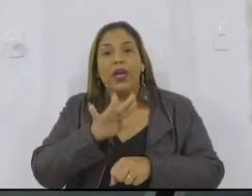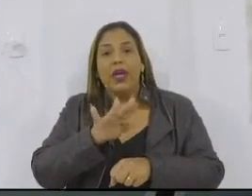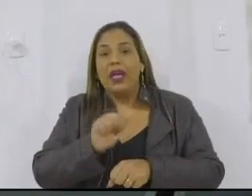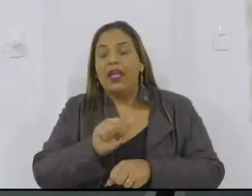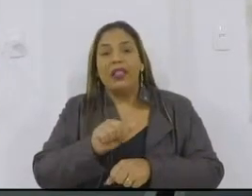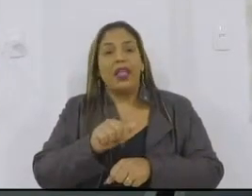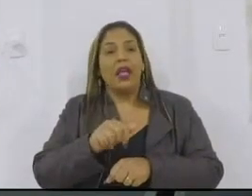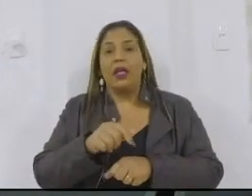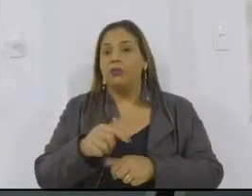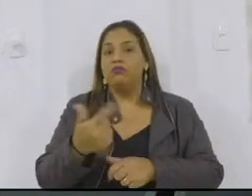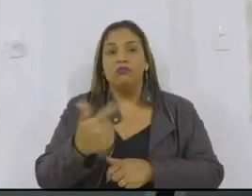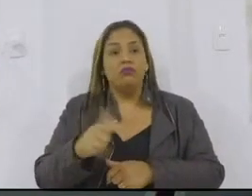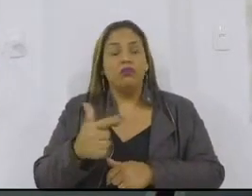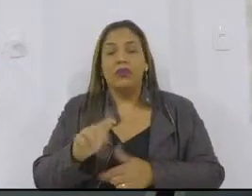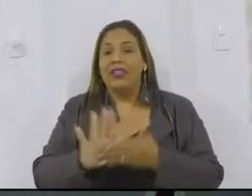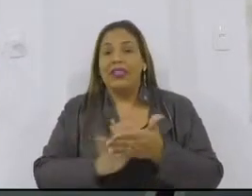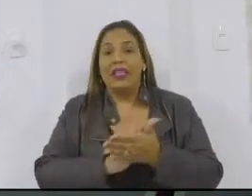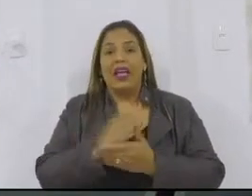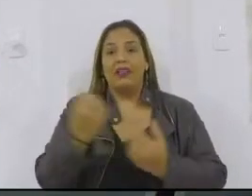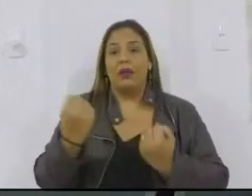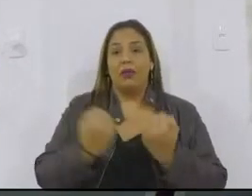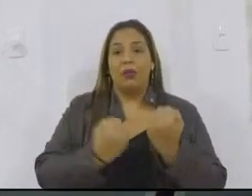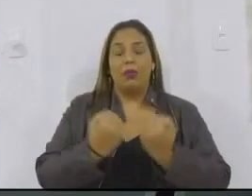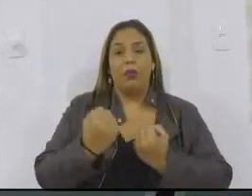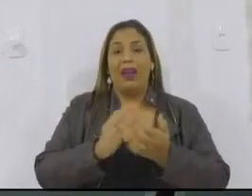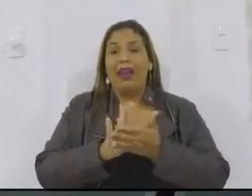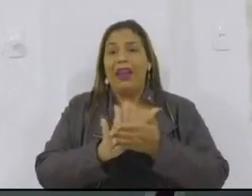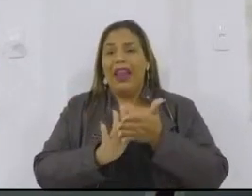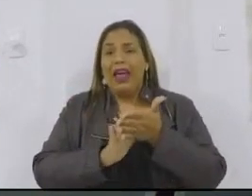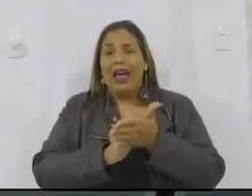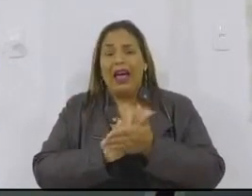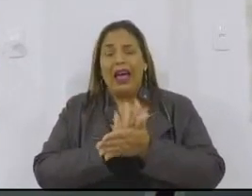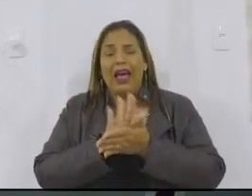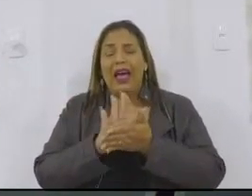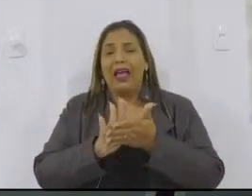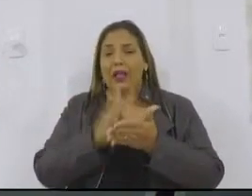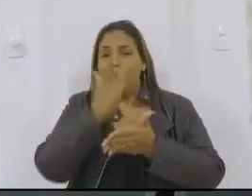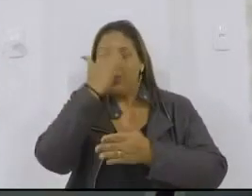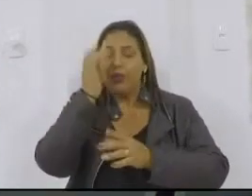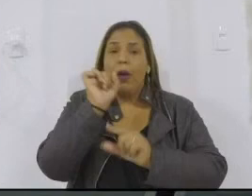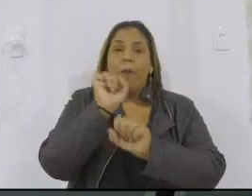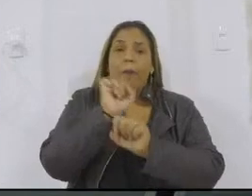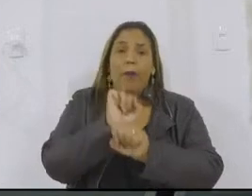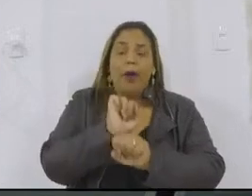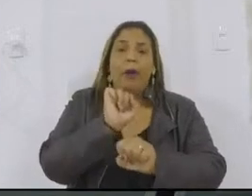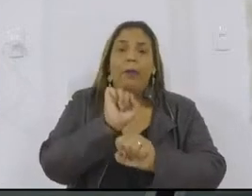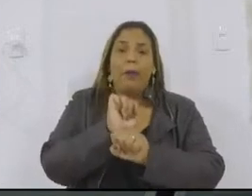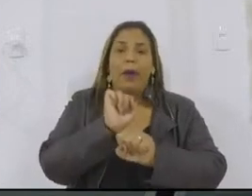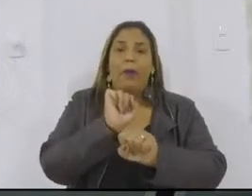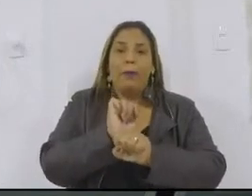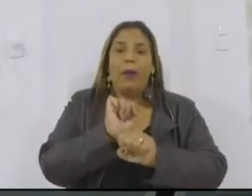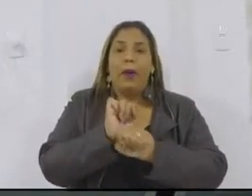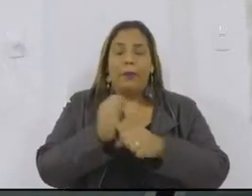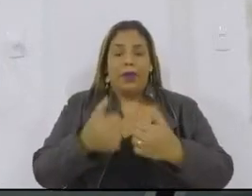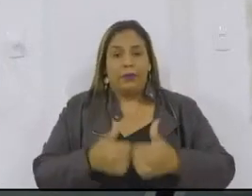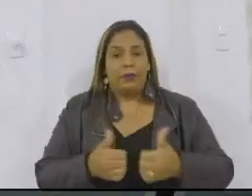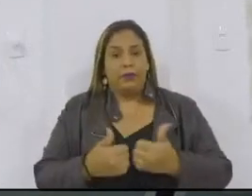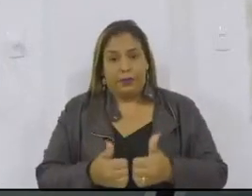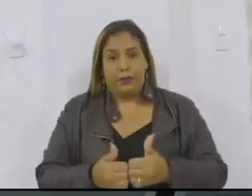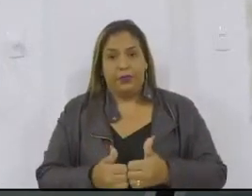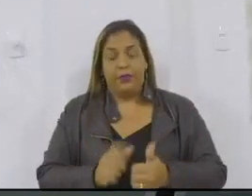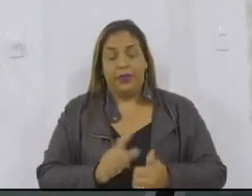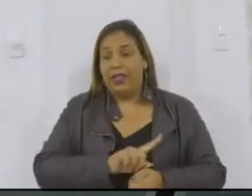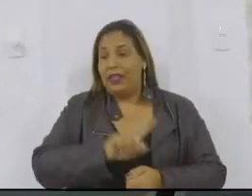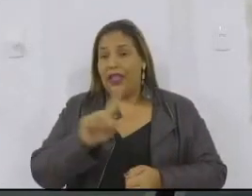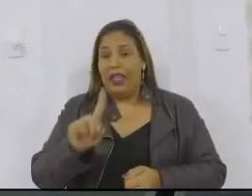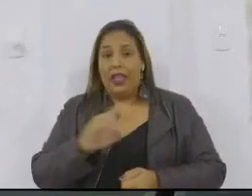nem de fazer uma guritazinha para os passageiros. Você vê que daqui para Itaboraí, ali pro, não tem